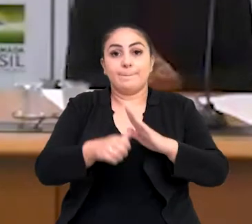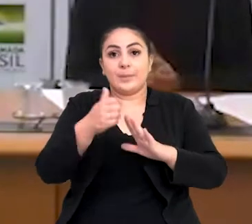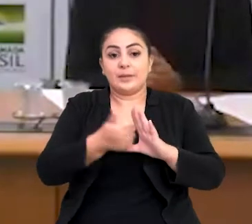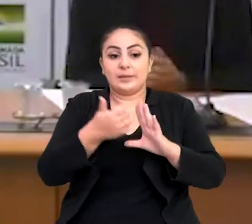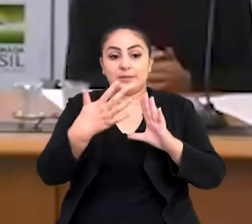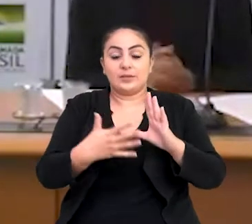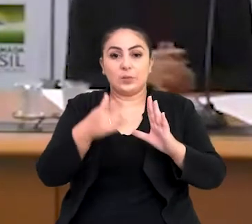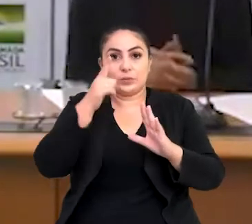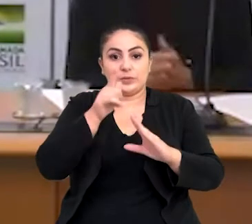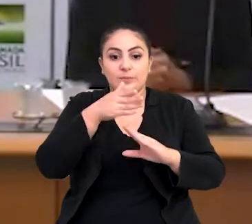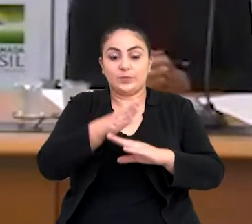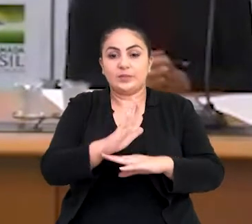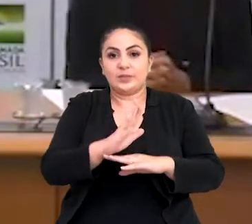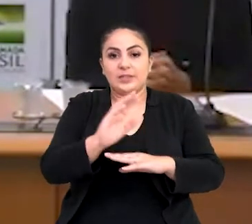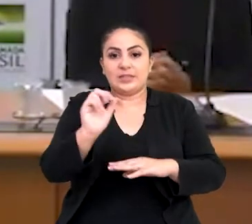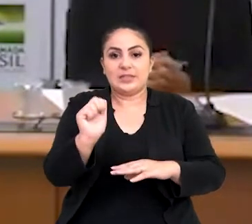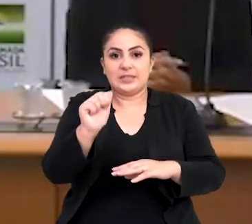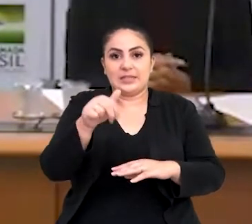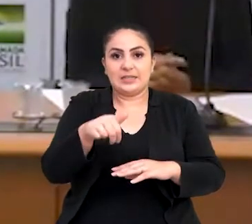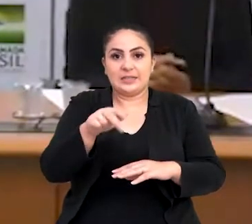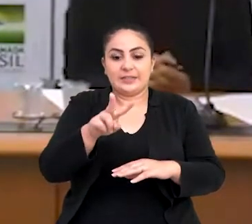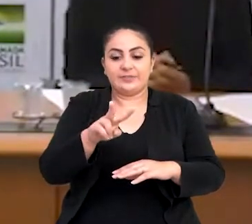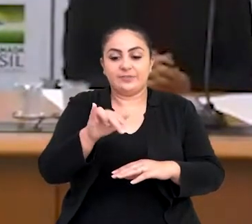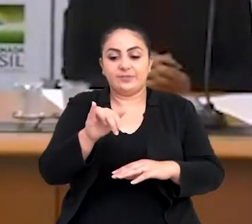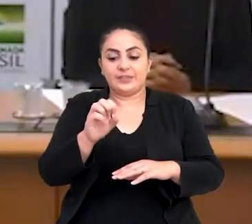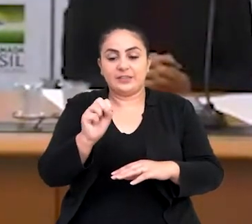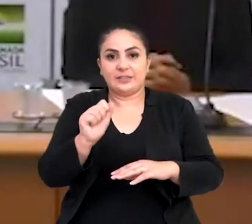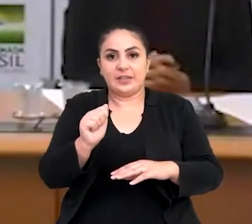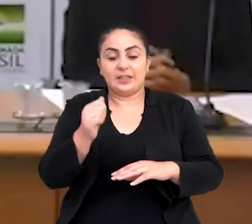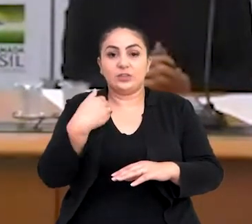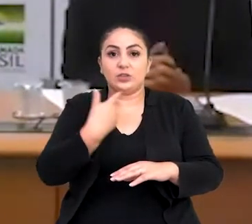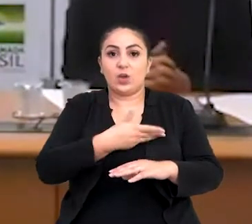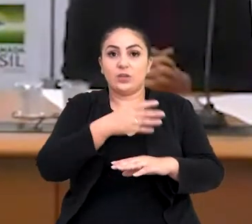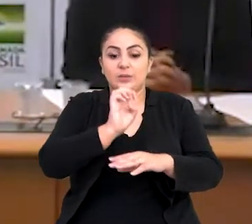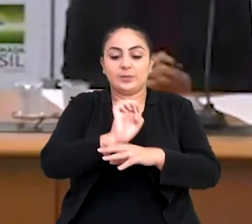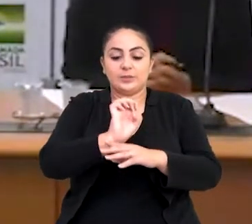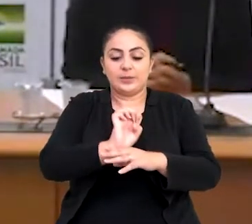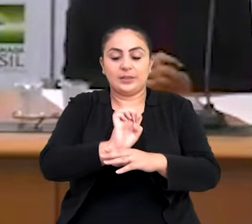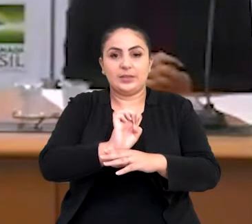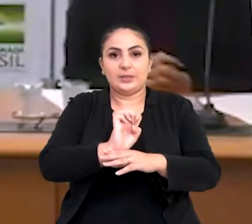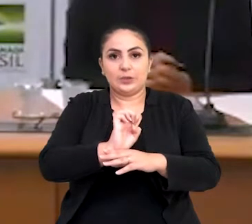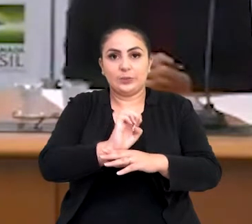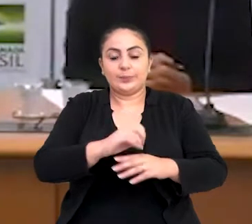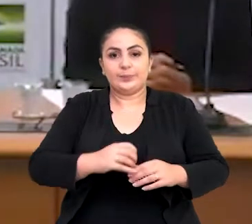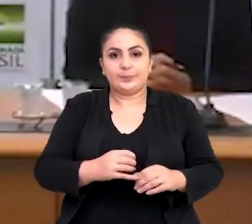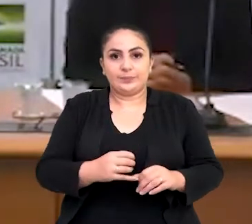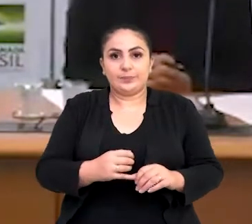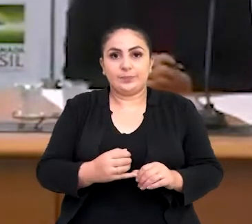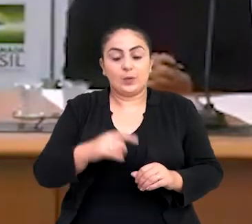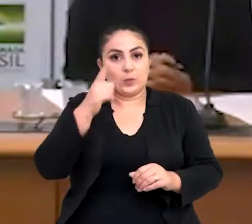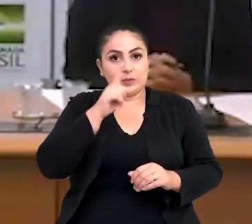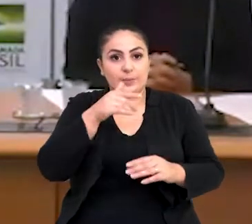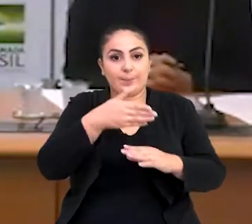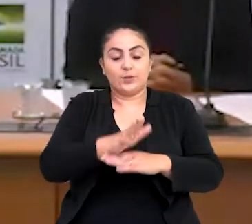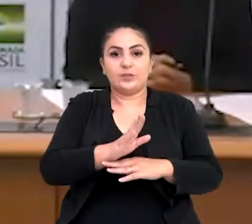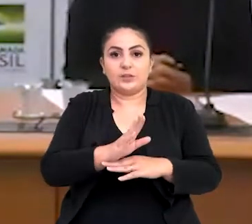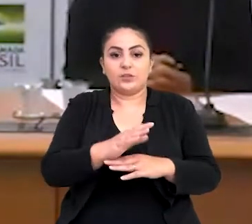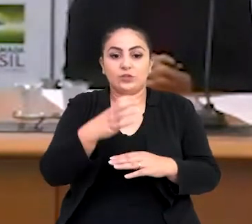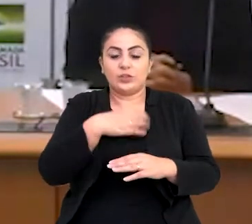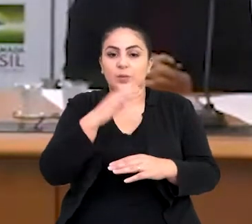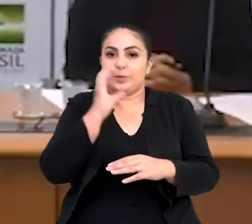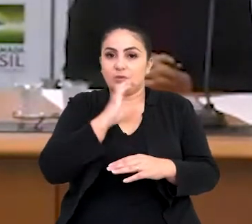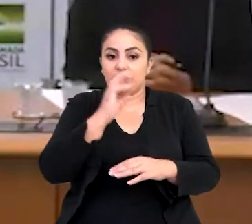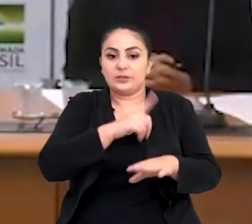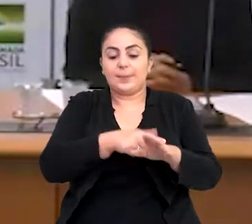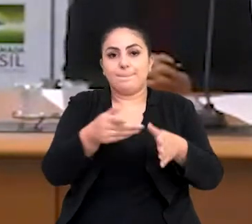primeiro aspecto é a aprovação da Anvisa. E nós estamos aguardando ansiosamente a aprovação para